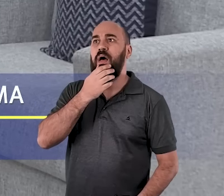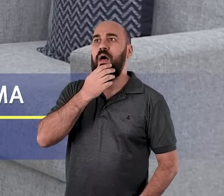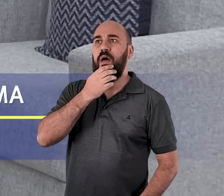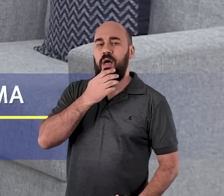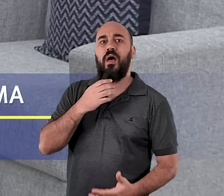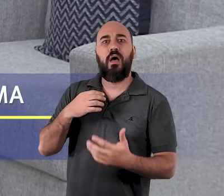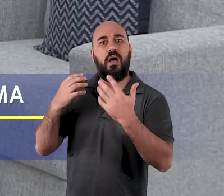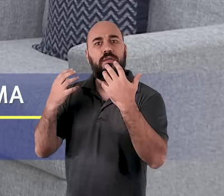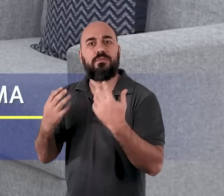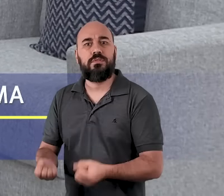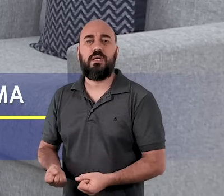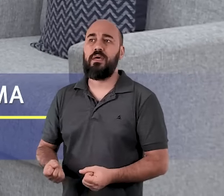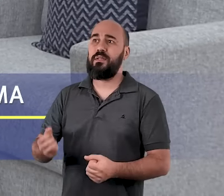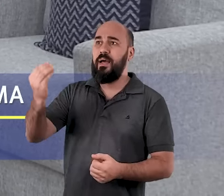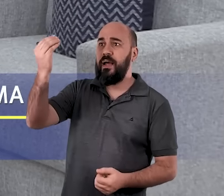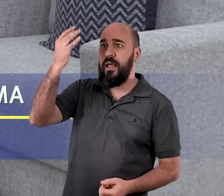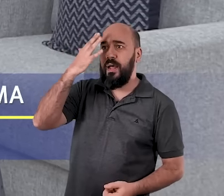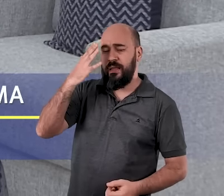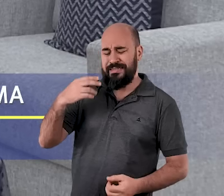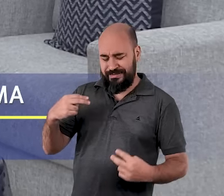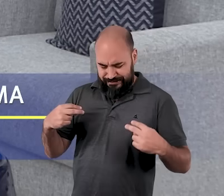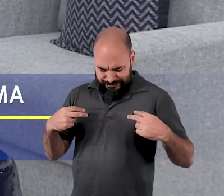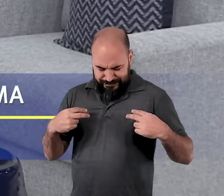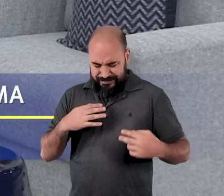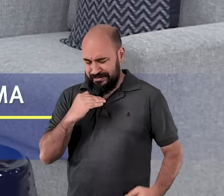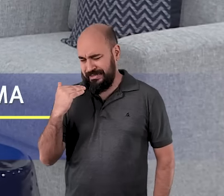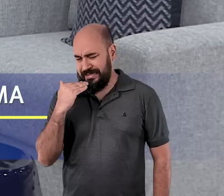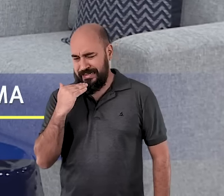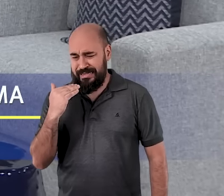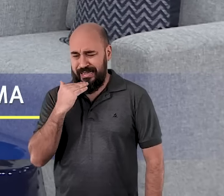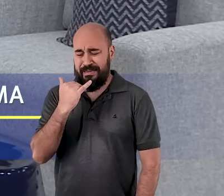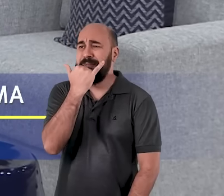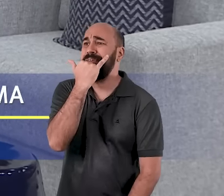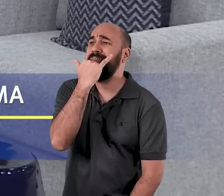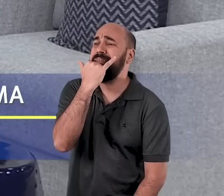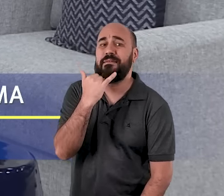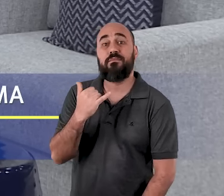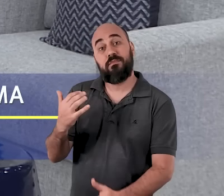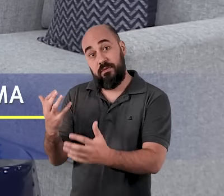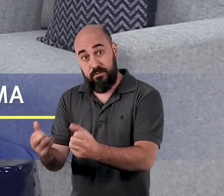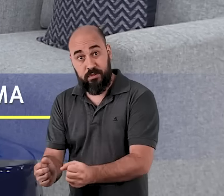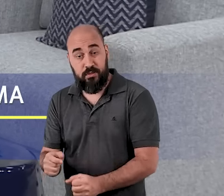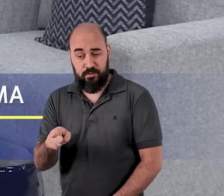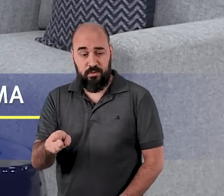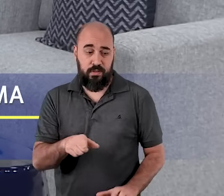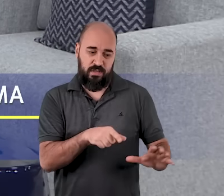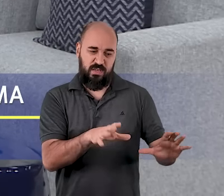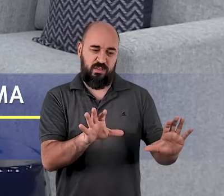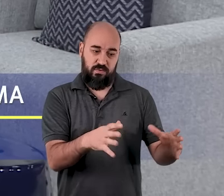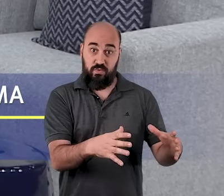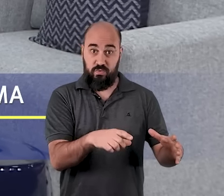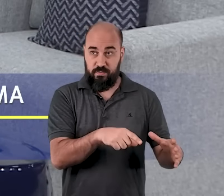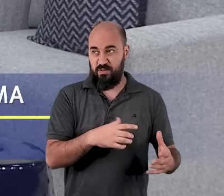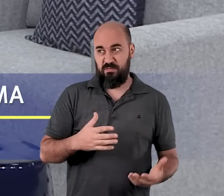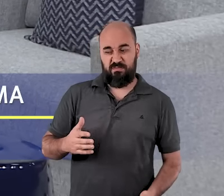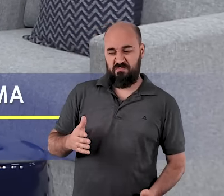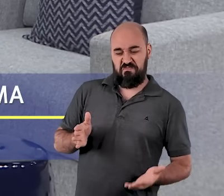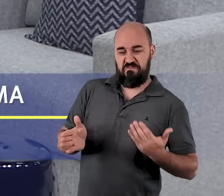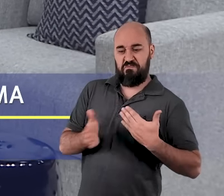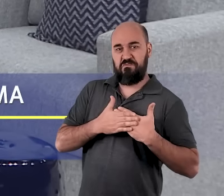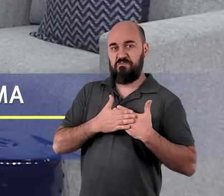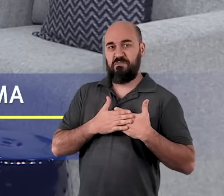ao amor e à graça de Deus, e aqueles que se fecham completamente para o Senhor, diante da oportunidade que